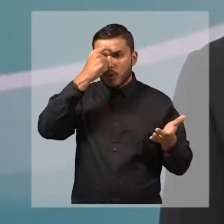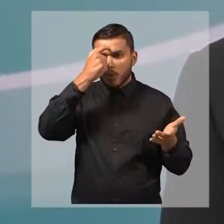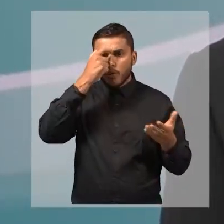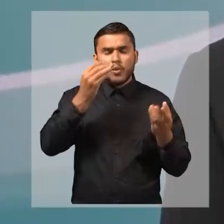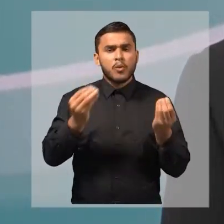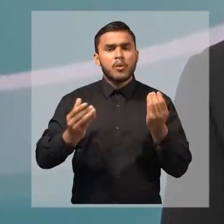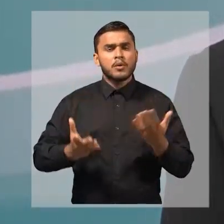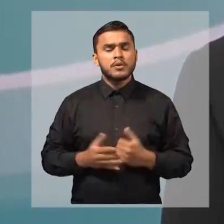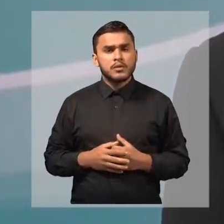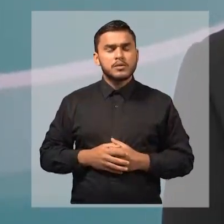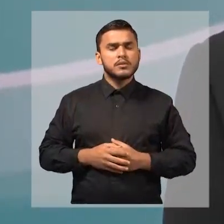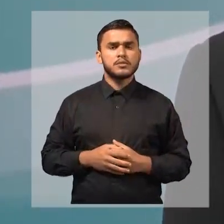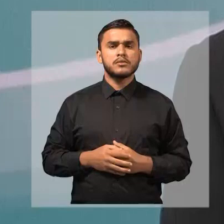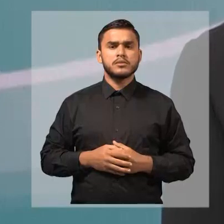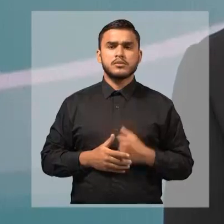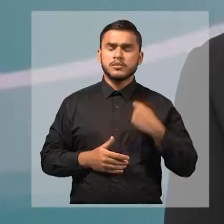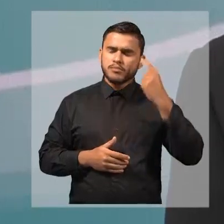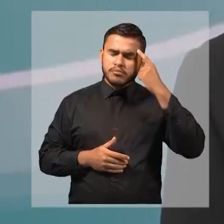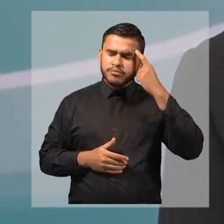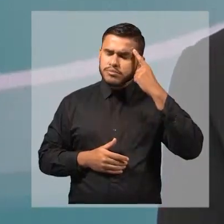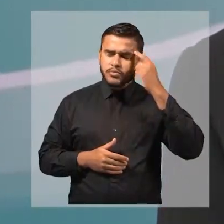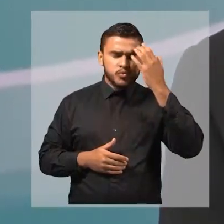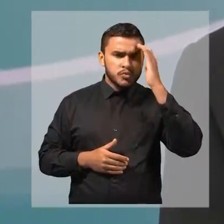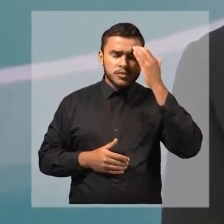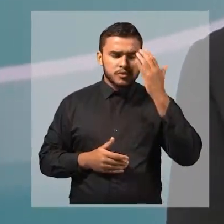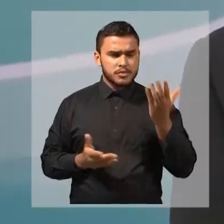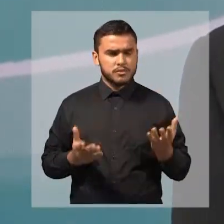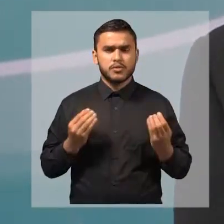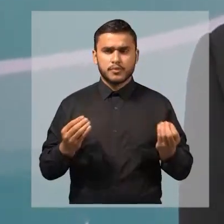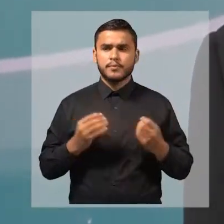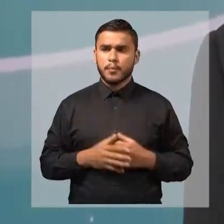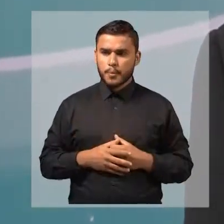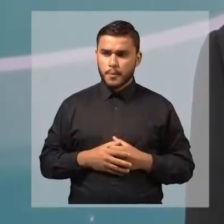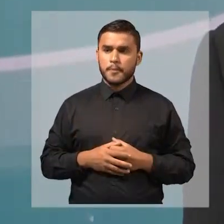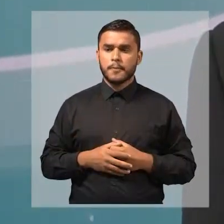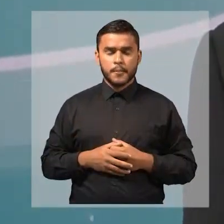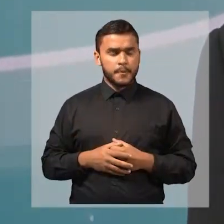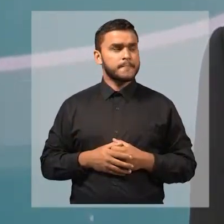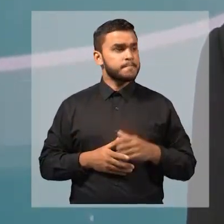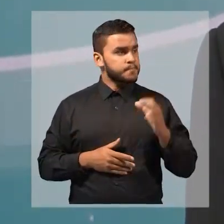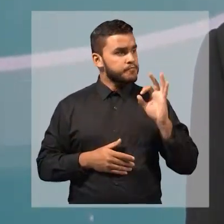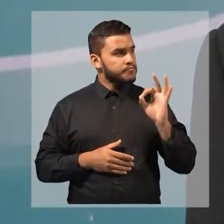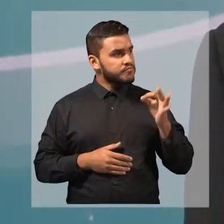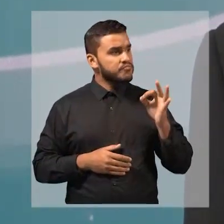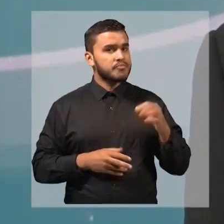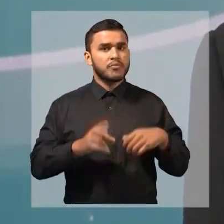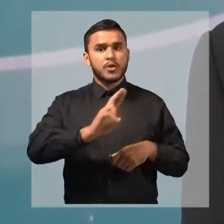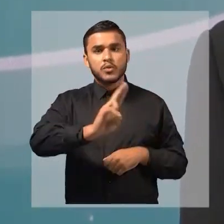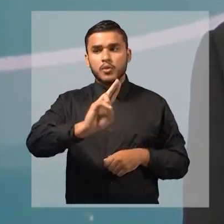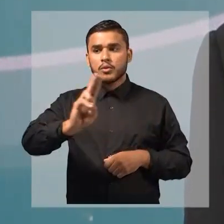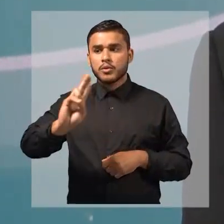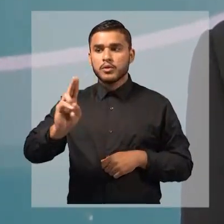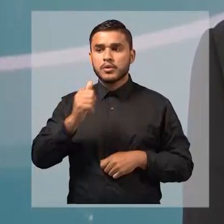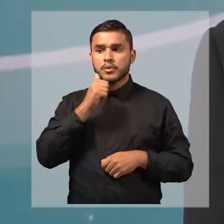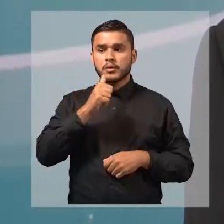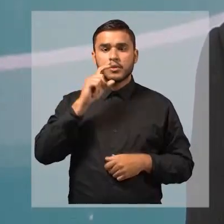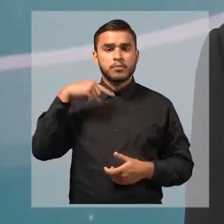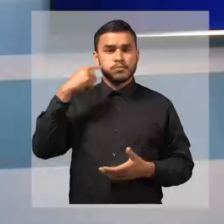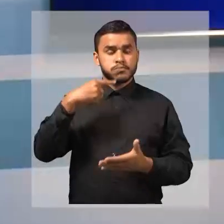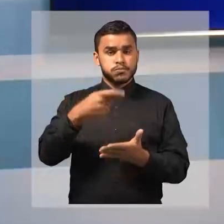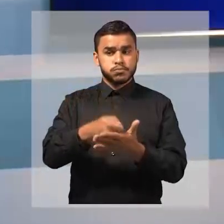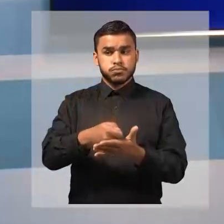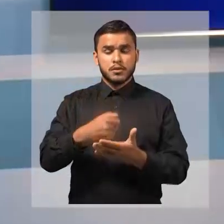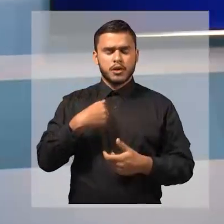Perfeito. Você pode calcular. Ele nominou 5 juízes e as juízas geralmente são muito boas profissionais.